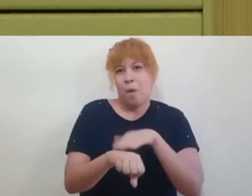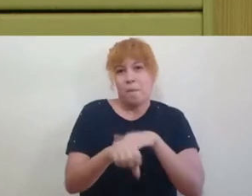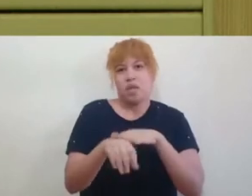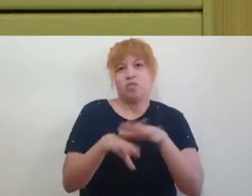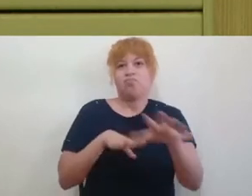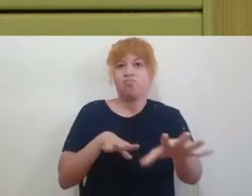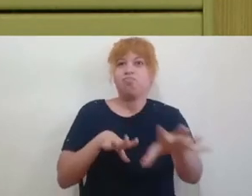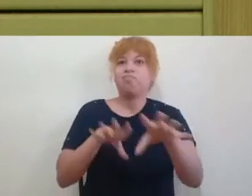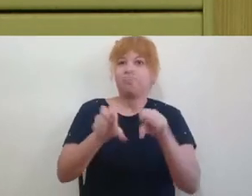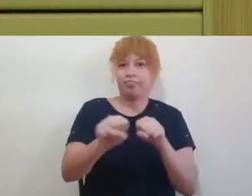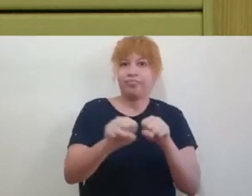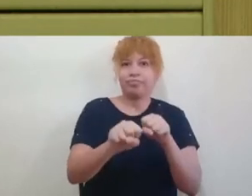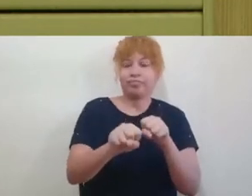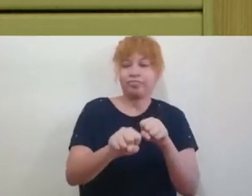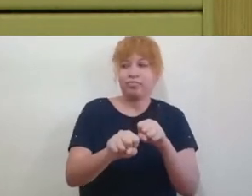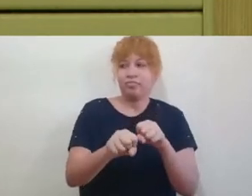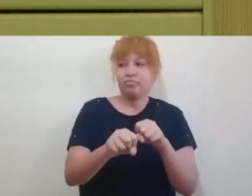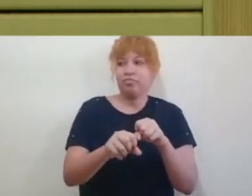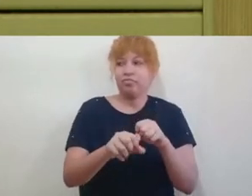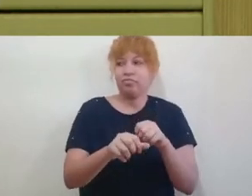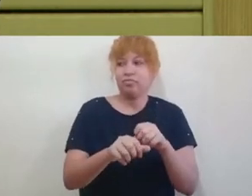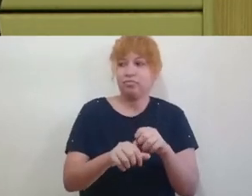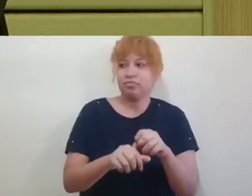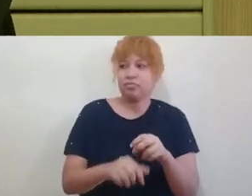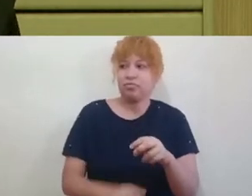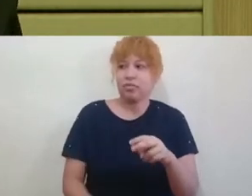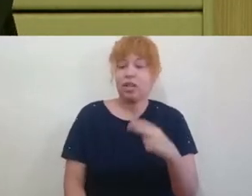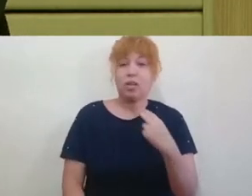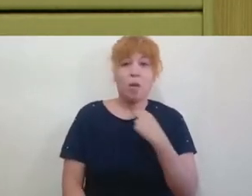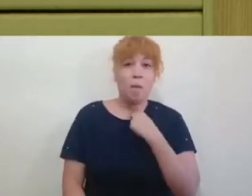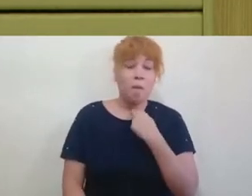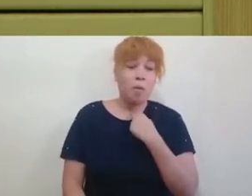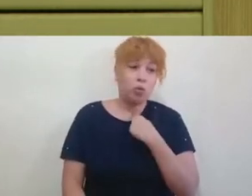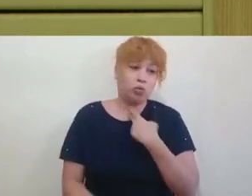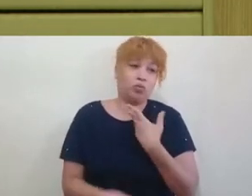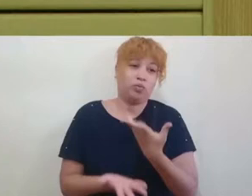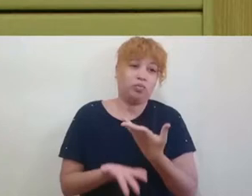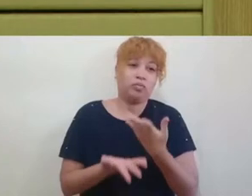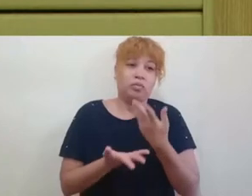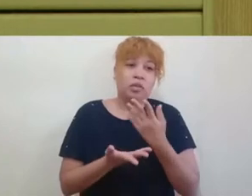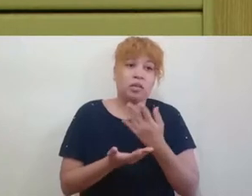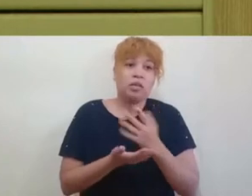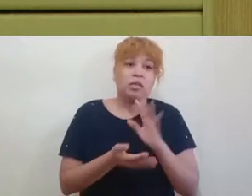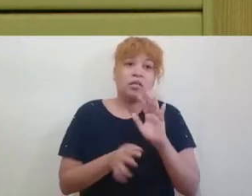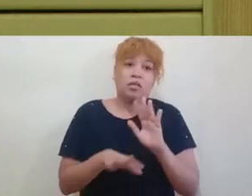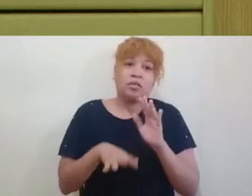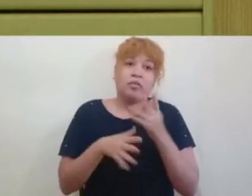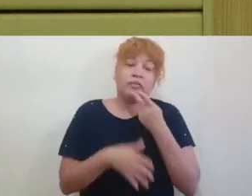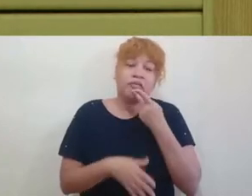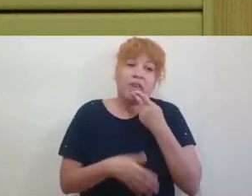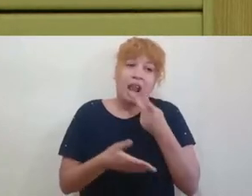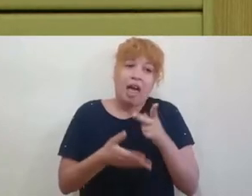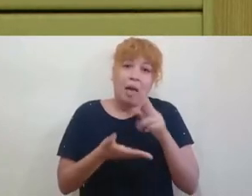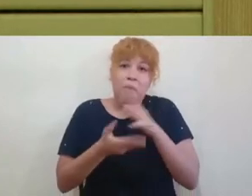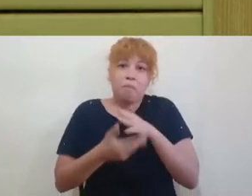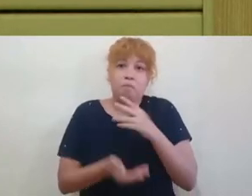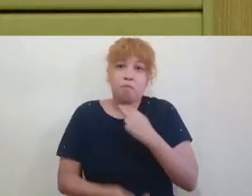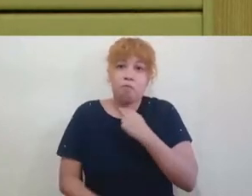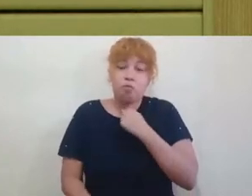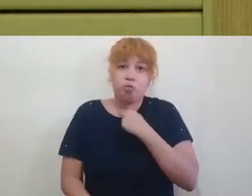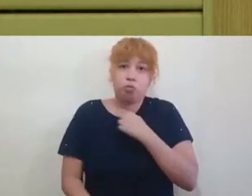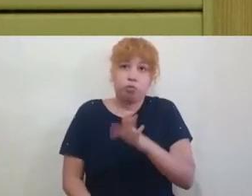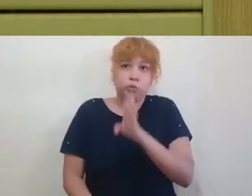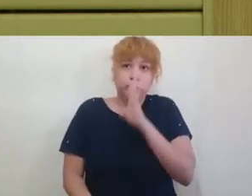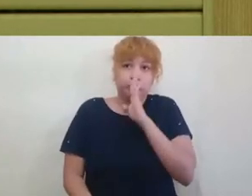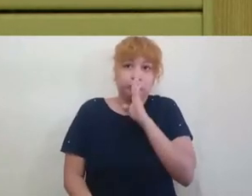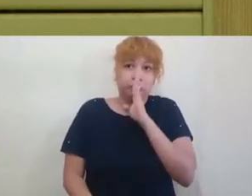ano atrás, eu particularmente, à frente da Pró-Reitoria de Ensino de Graduação, estava muito